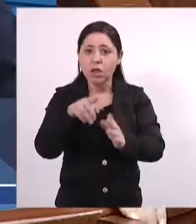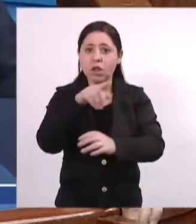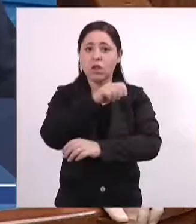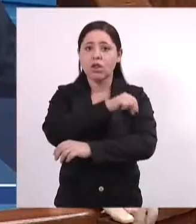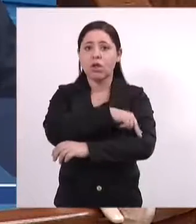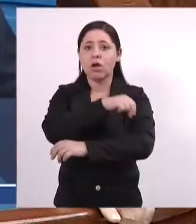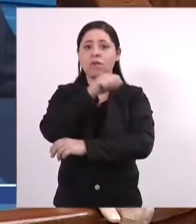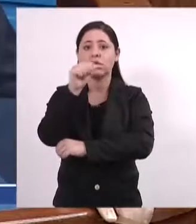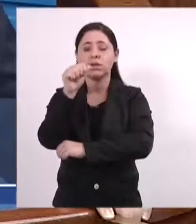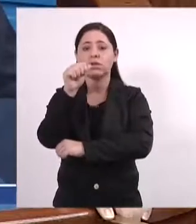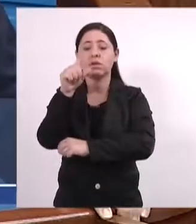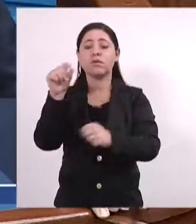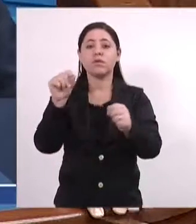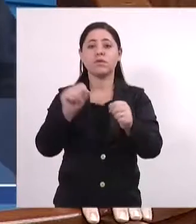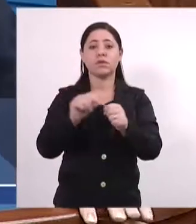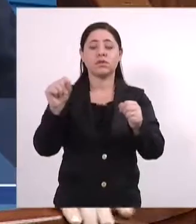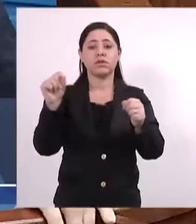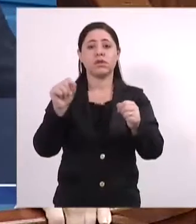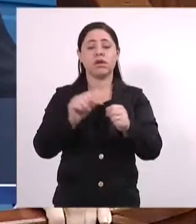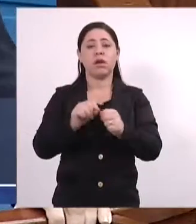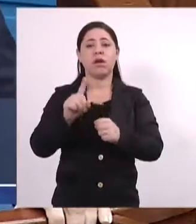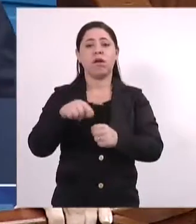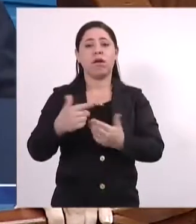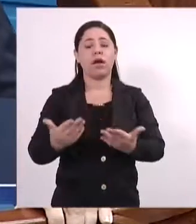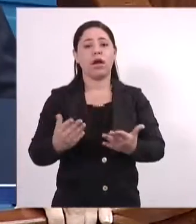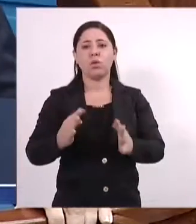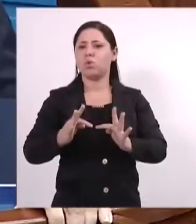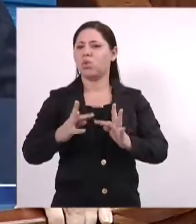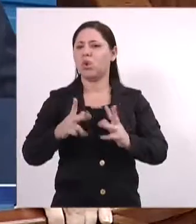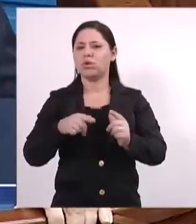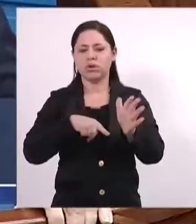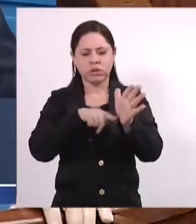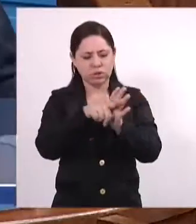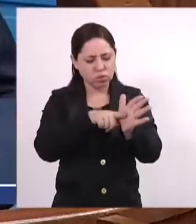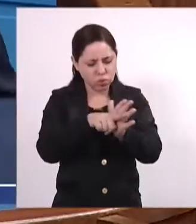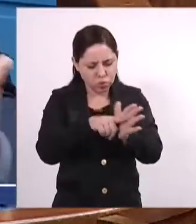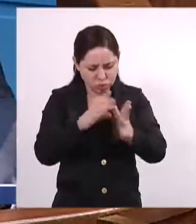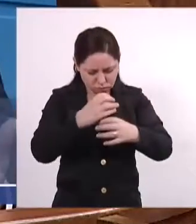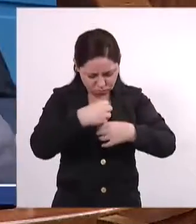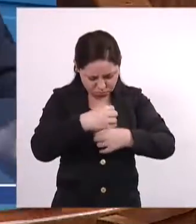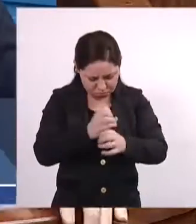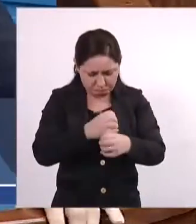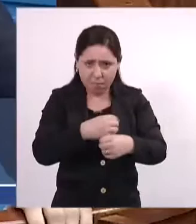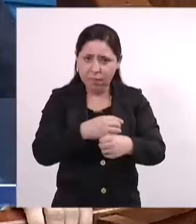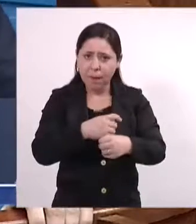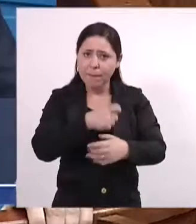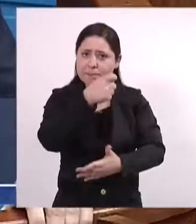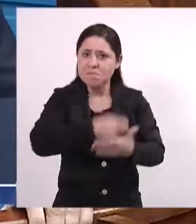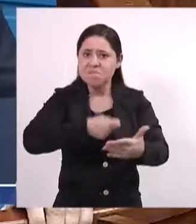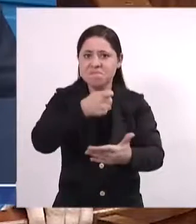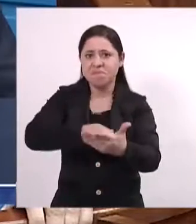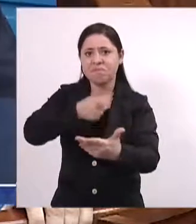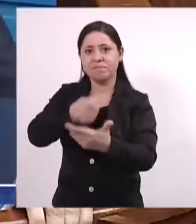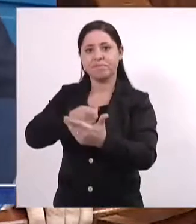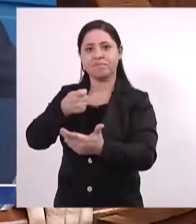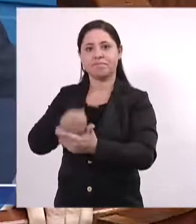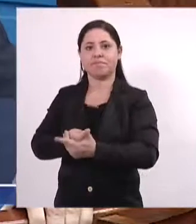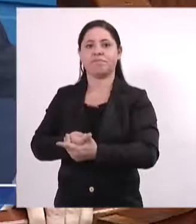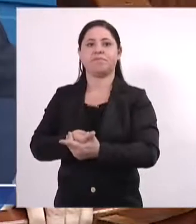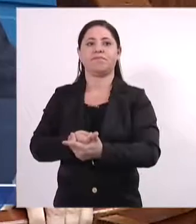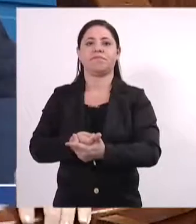pudesse fazer, então, todas as análises exigidas,